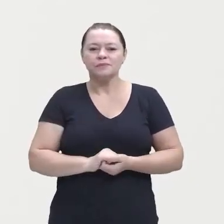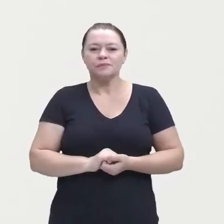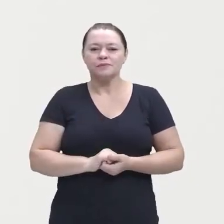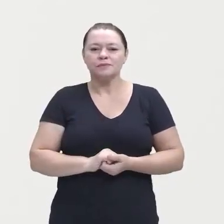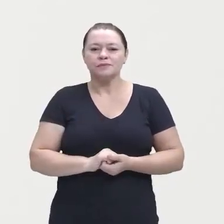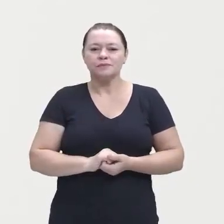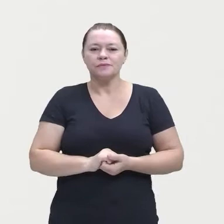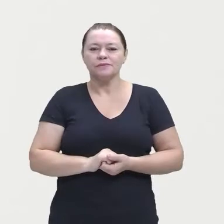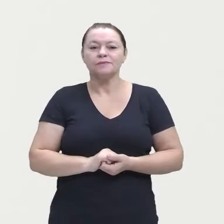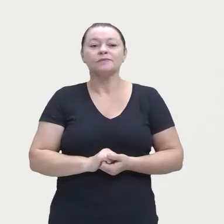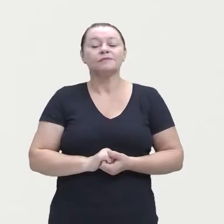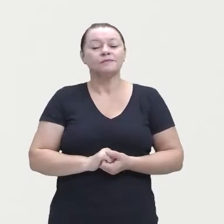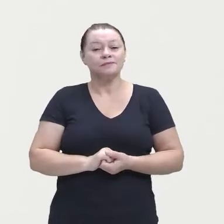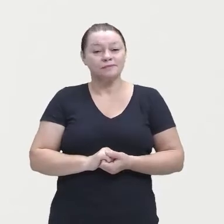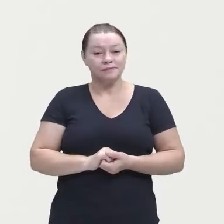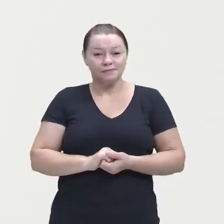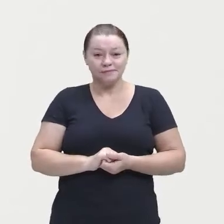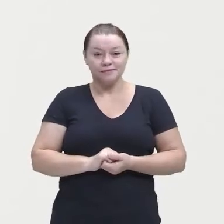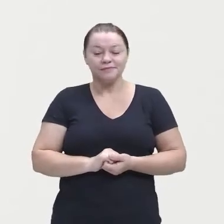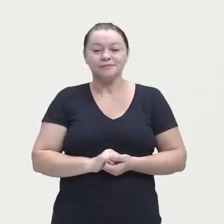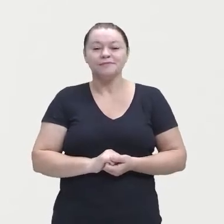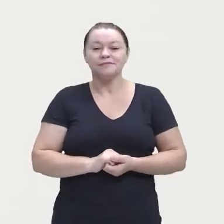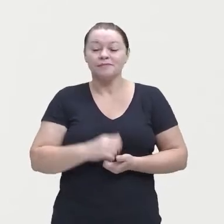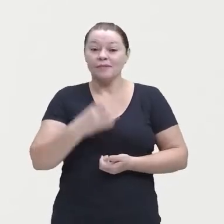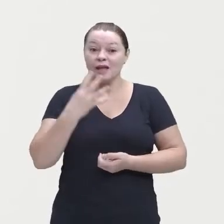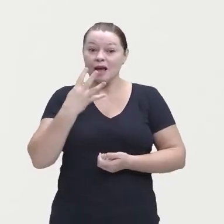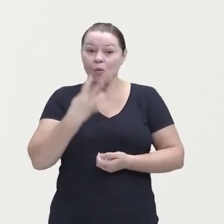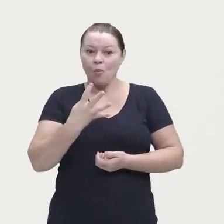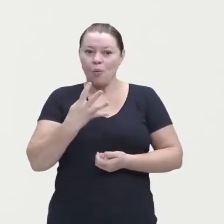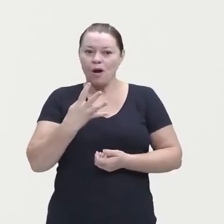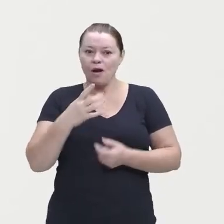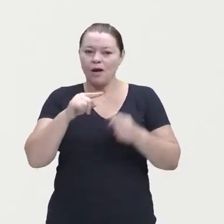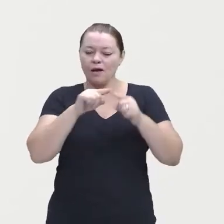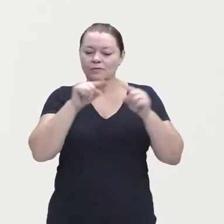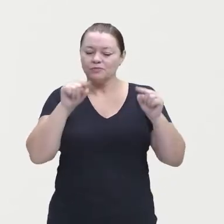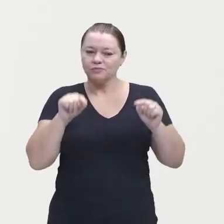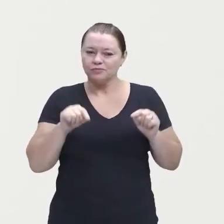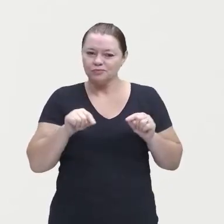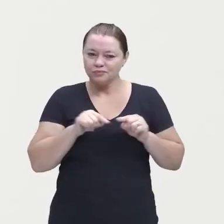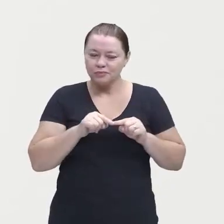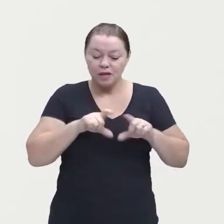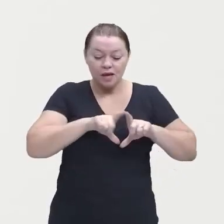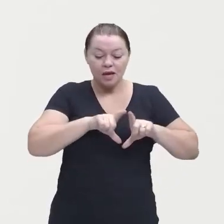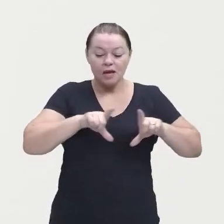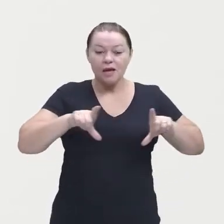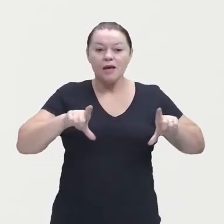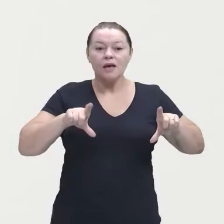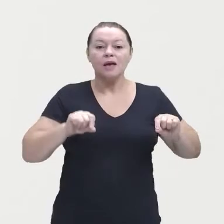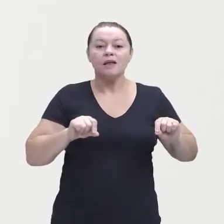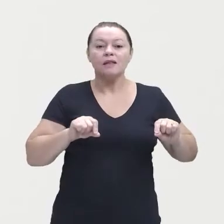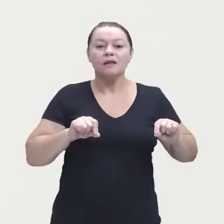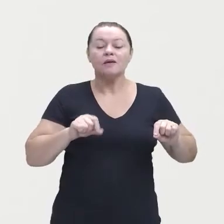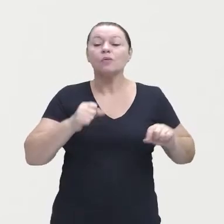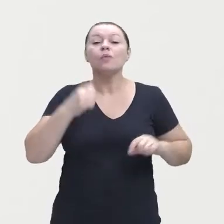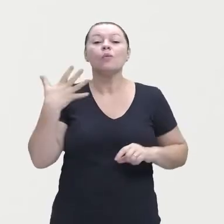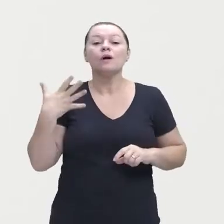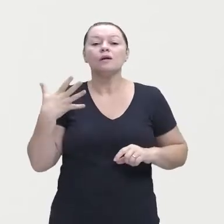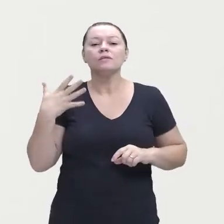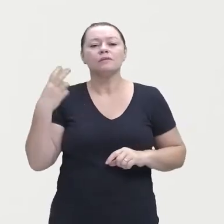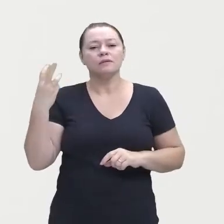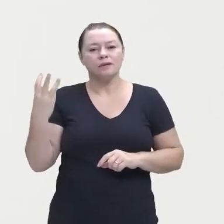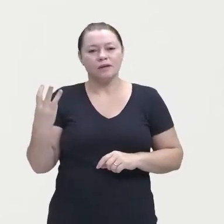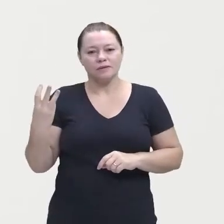3, 4. 4 quadrados. Retângulo. 3.